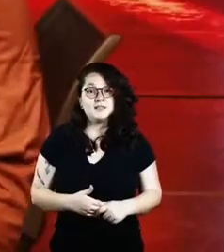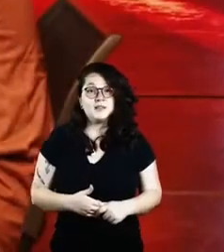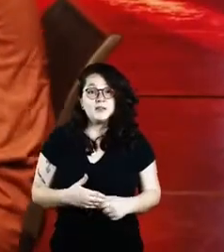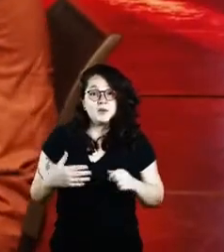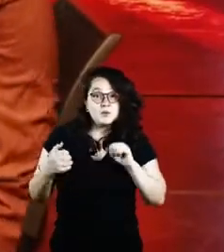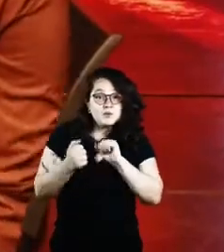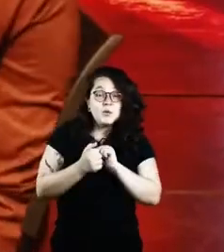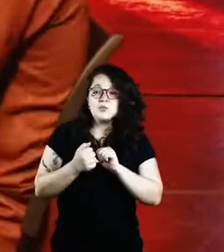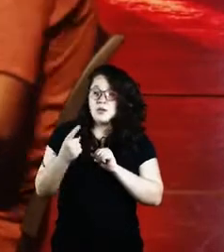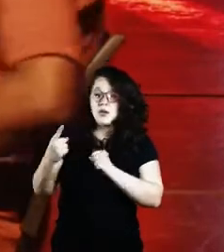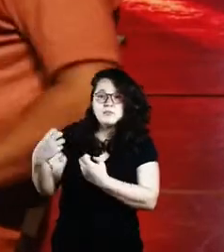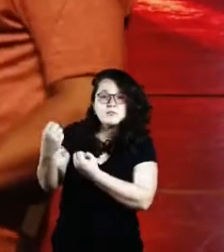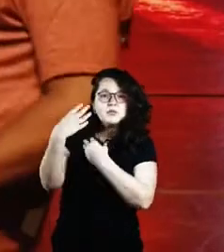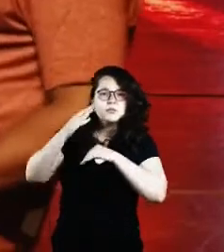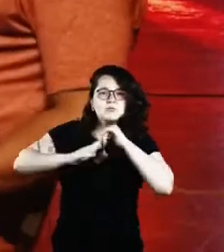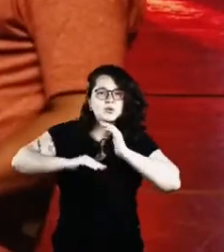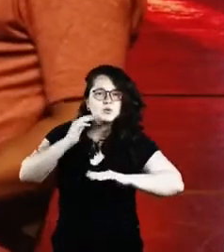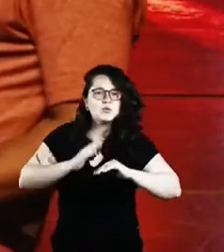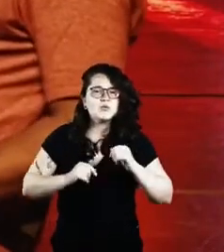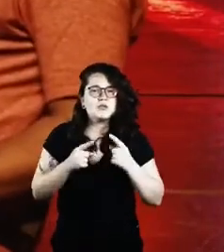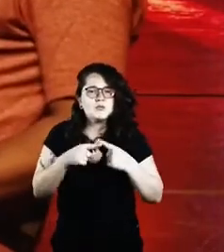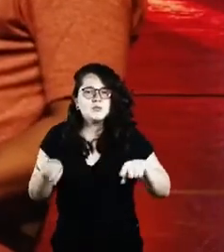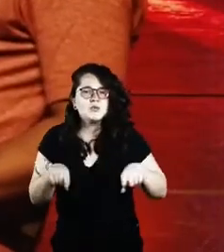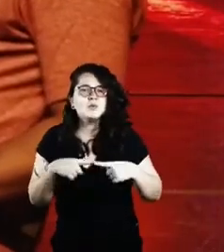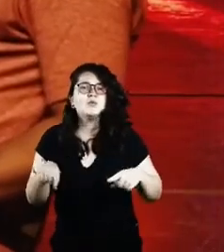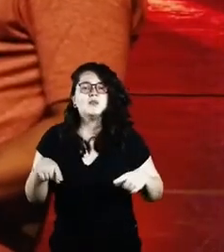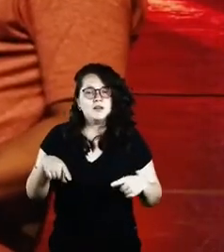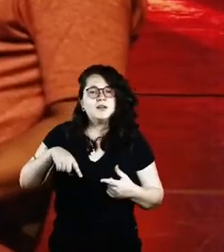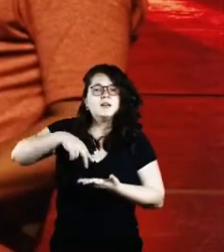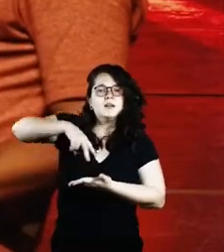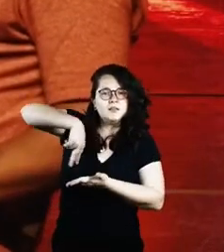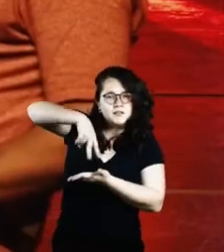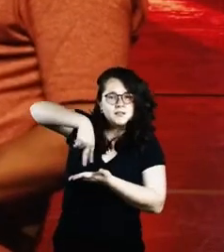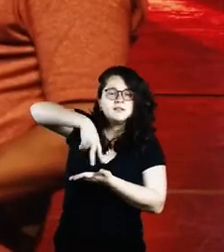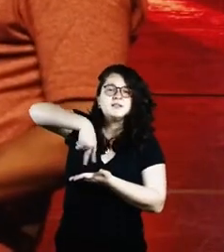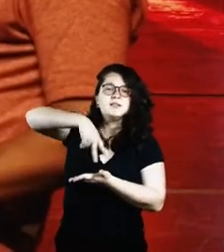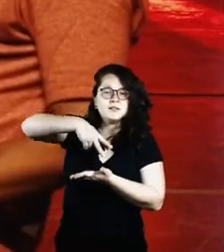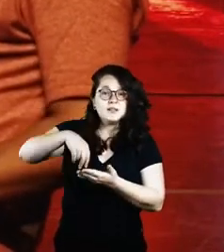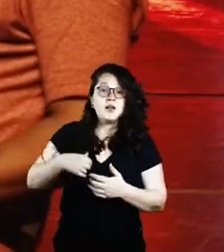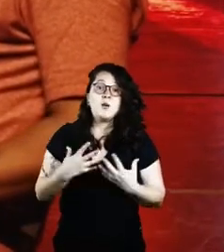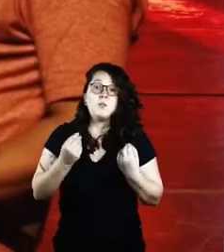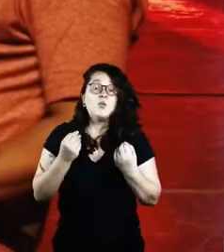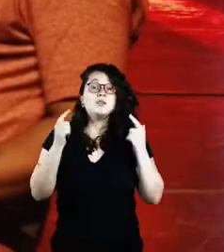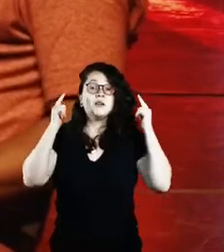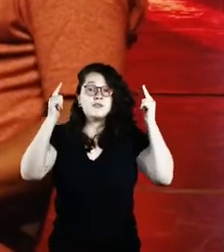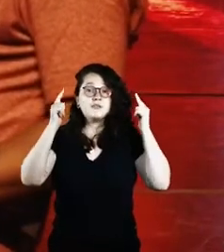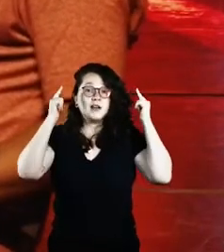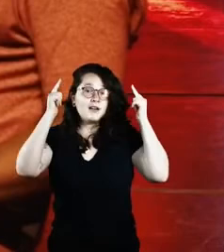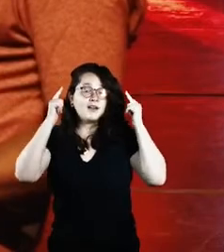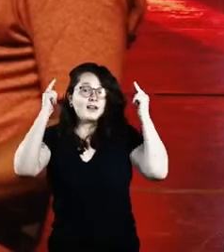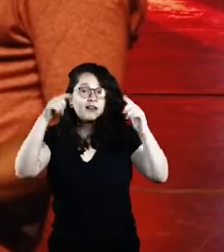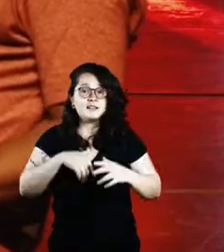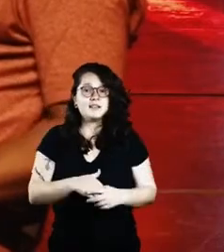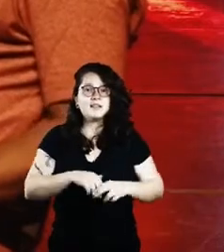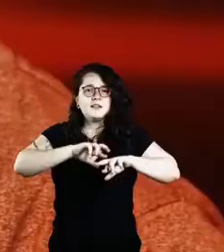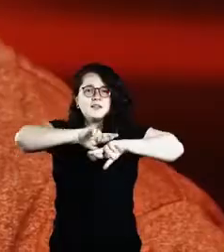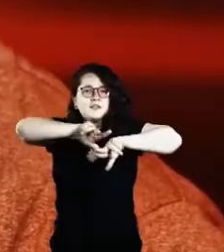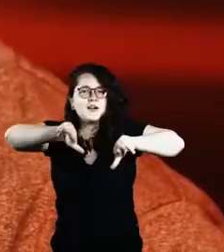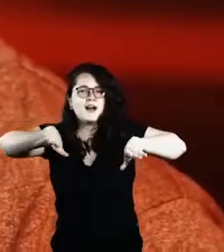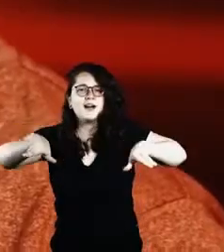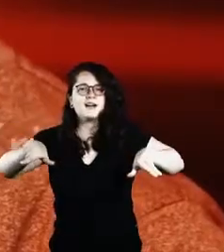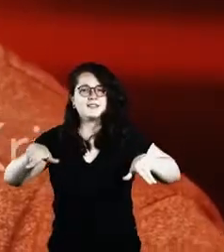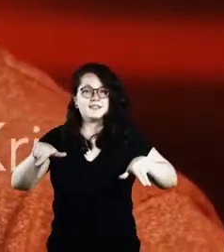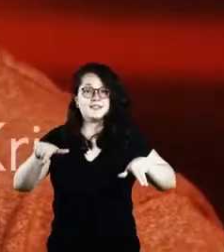sobre produção, música, bailes. Já fizemos muitas festinhas aqui em diversas casas